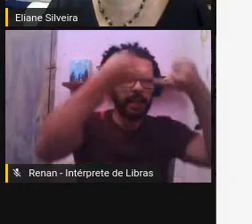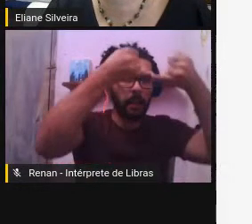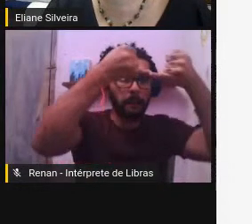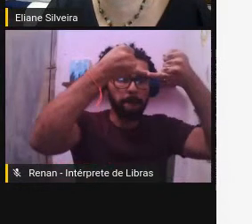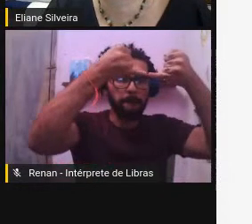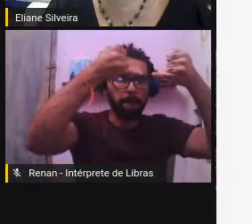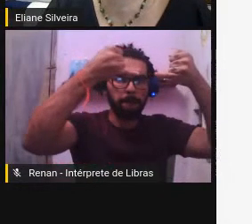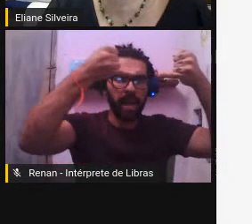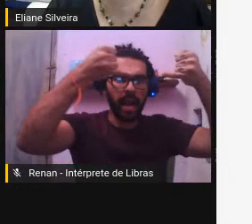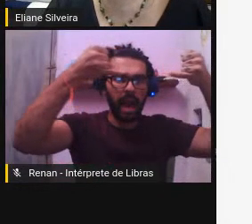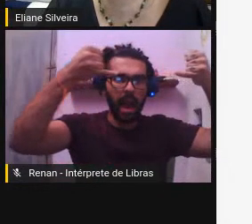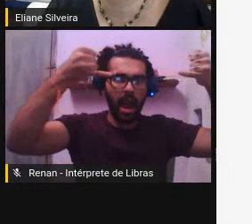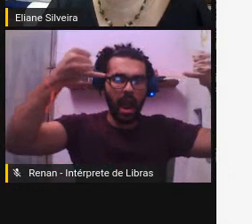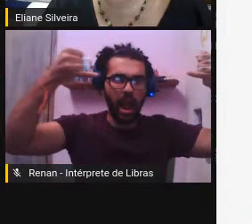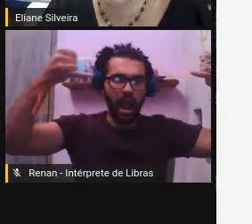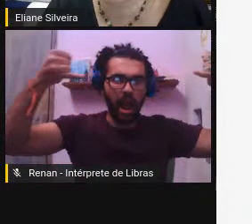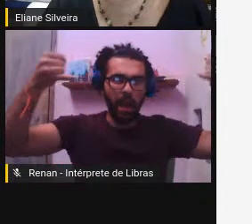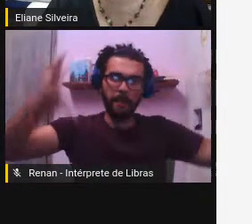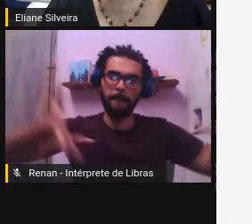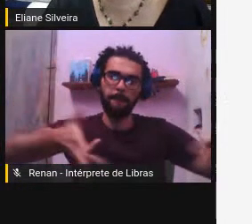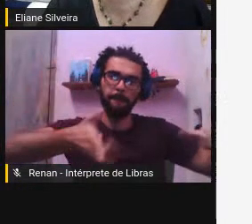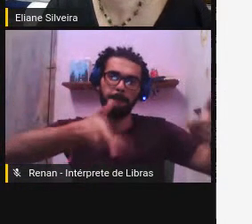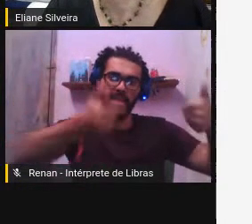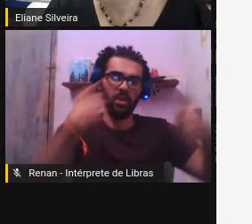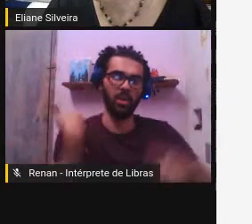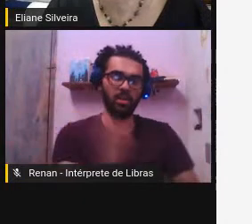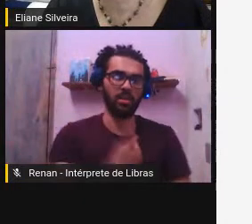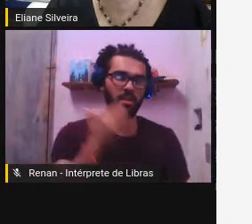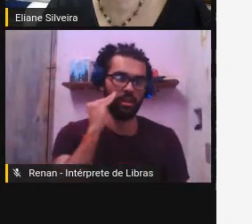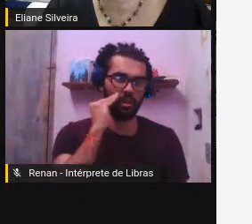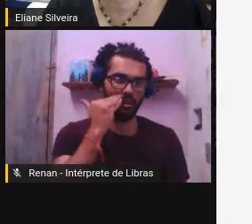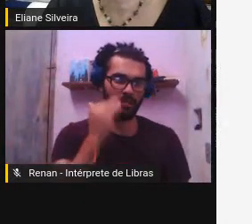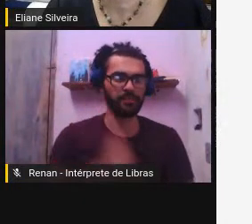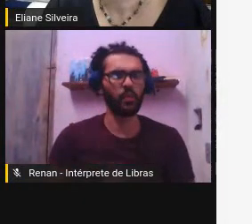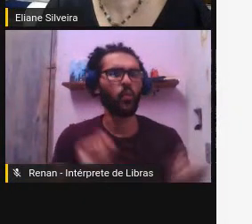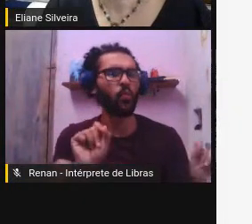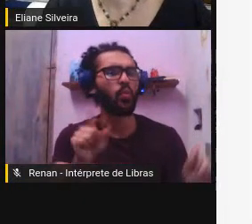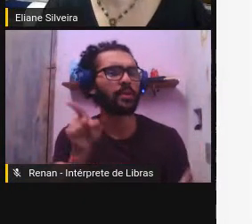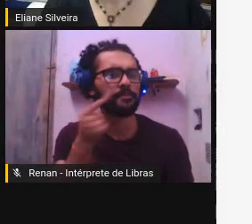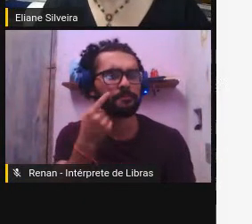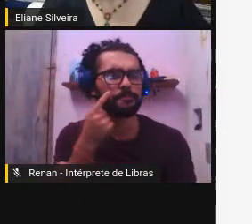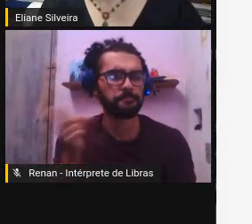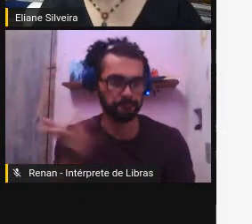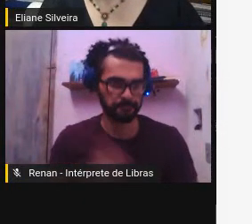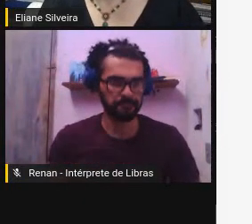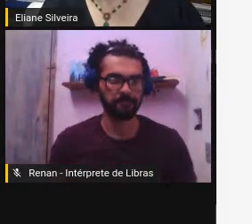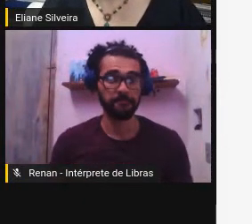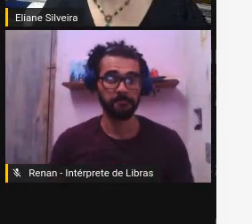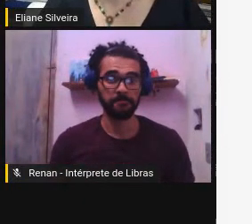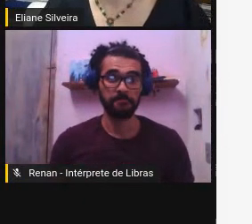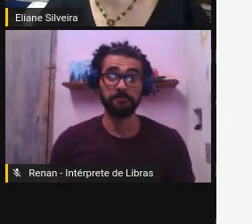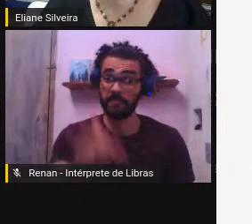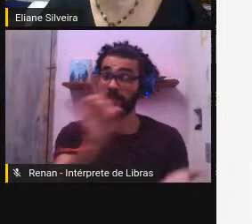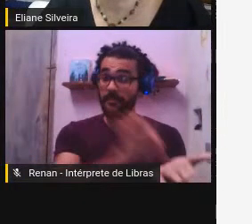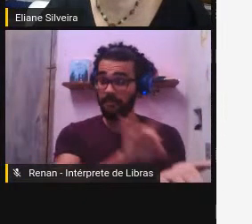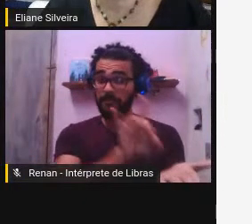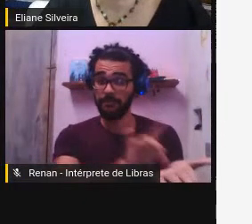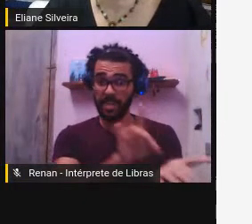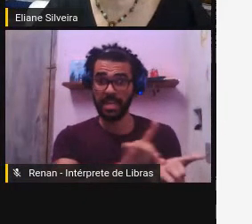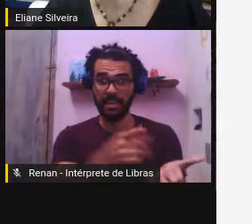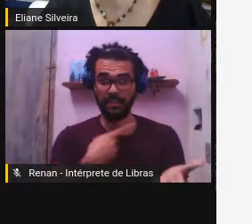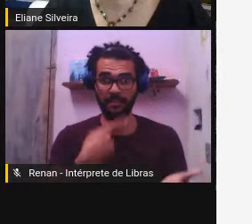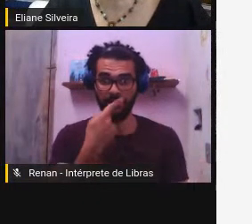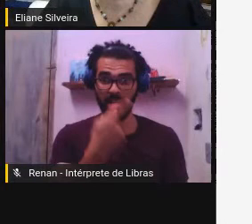leitura e o nosso entendimento. Então, Sossir escreve, É verdade dizer que encontrei ao mesmo